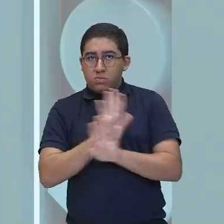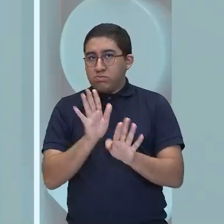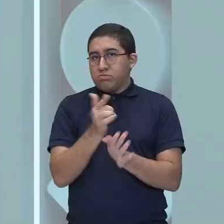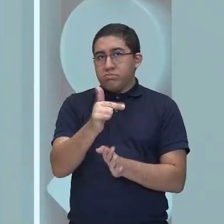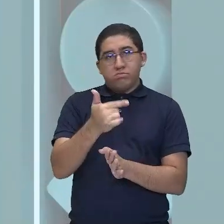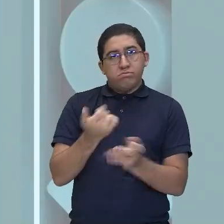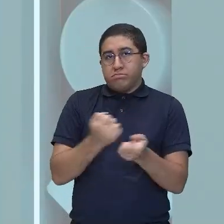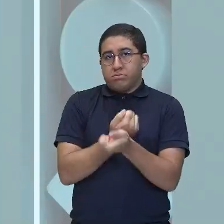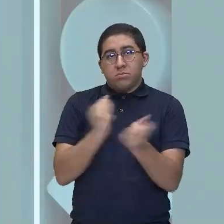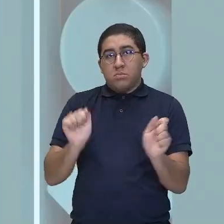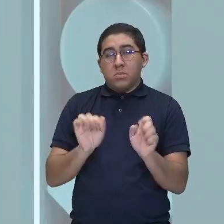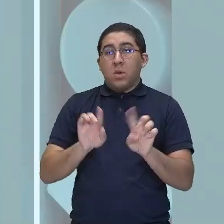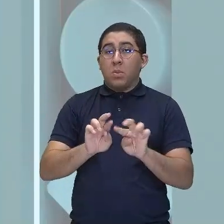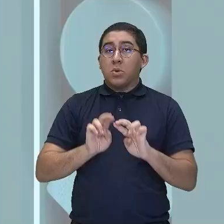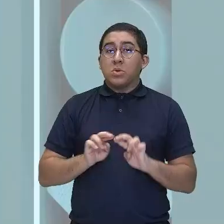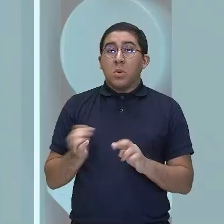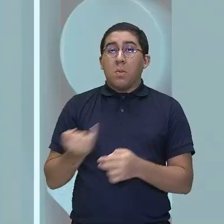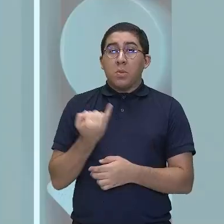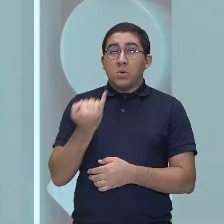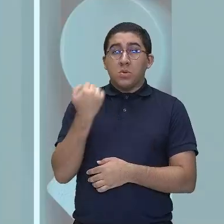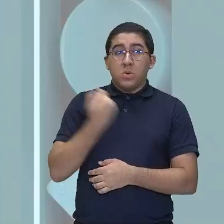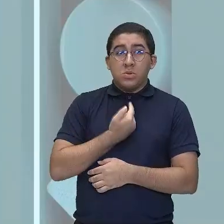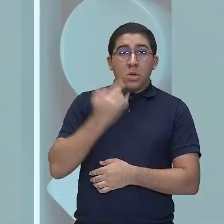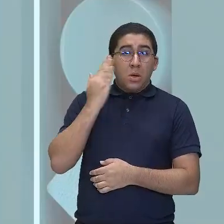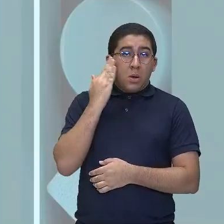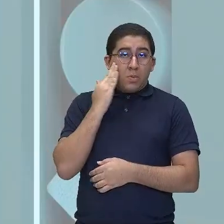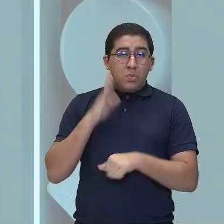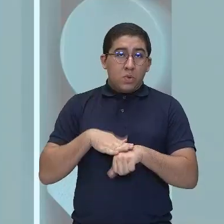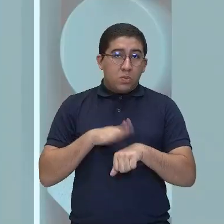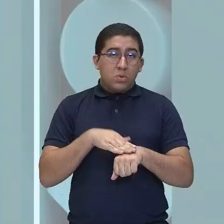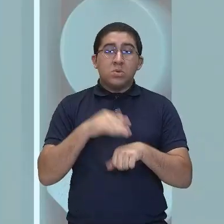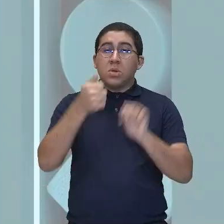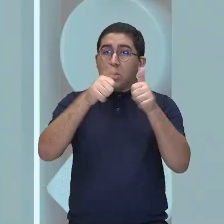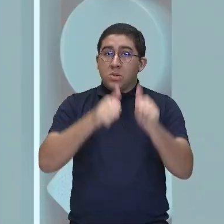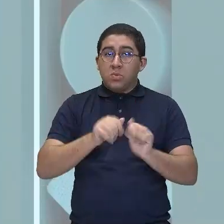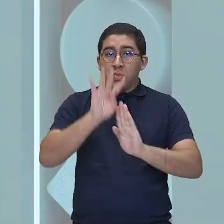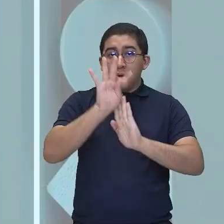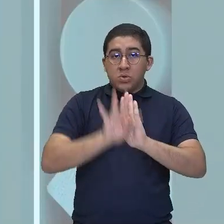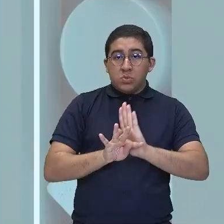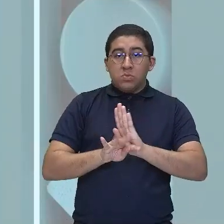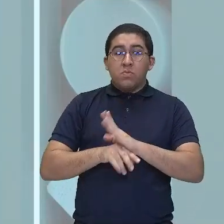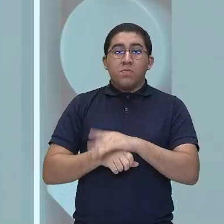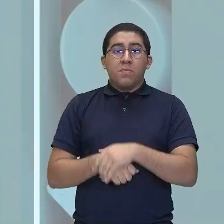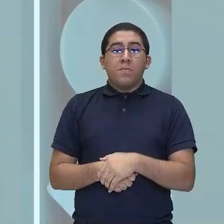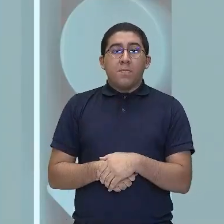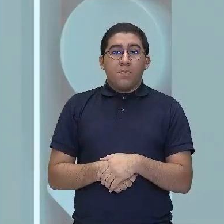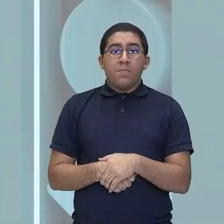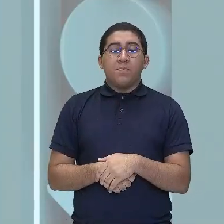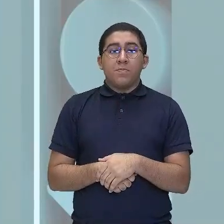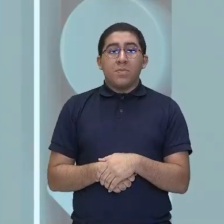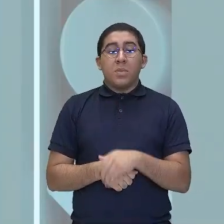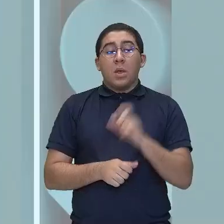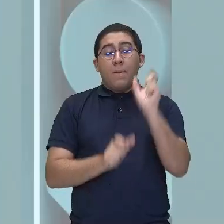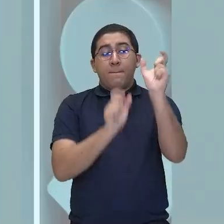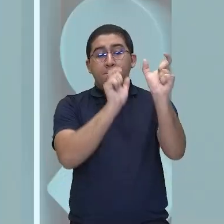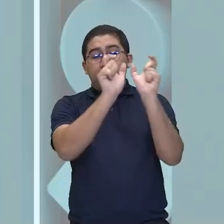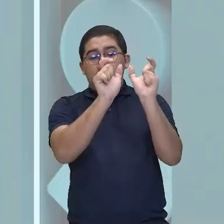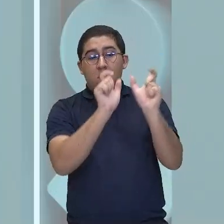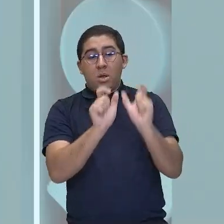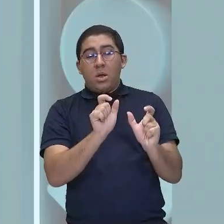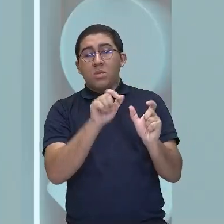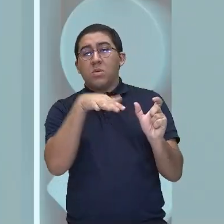que é importantíssimo nós sabermos analisar o texto, as palavras, as conjunções, qual